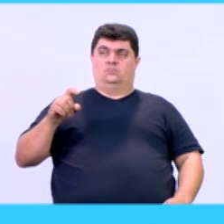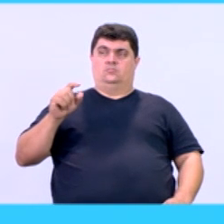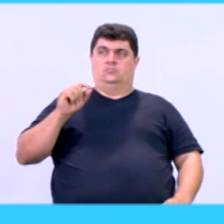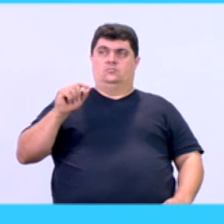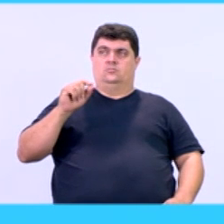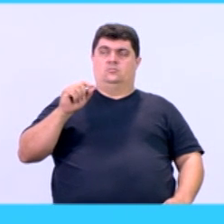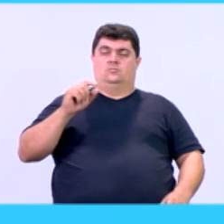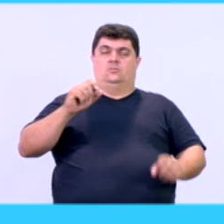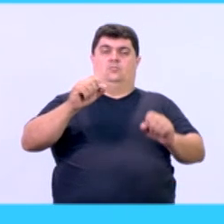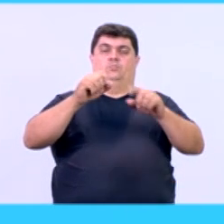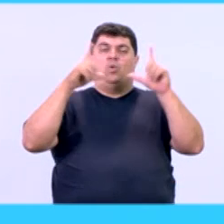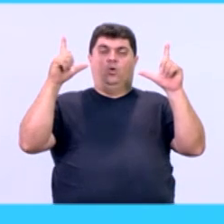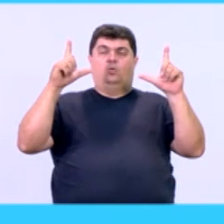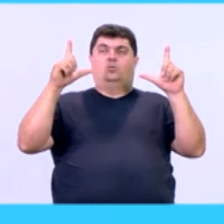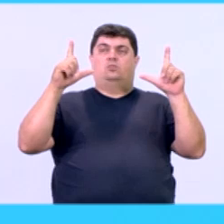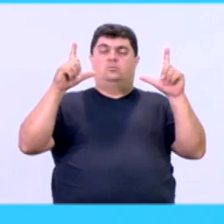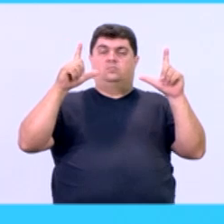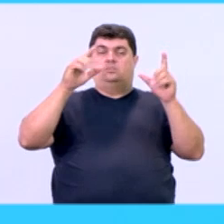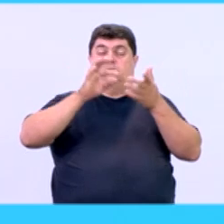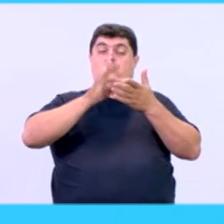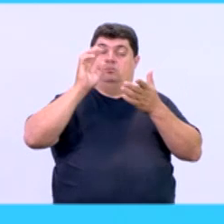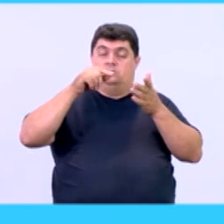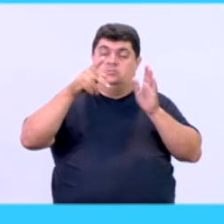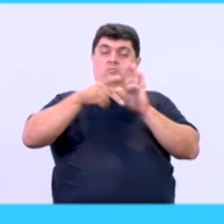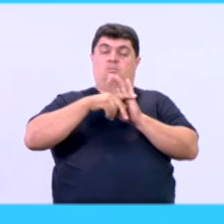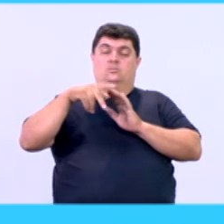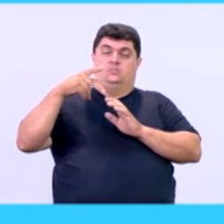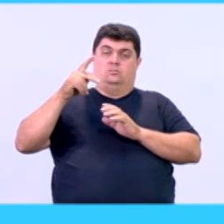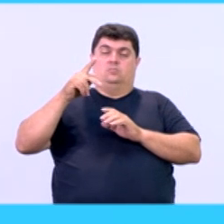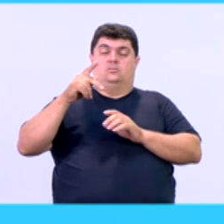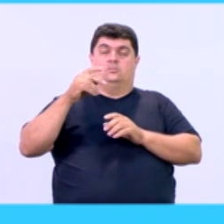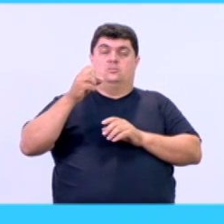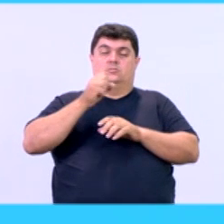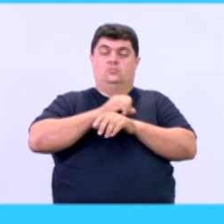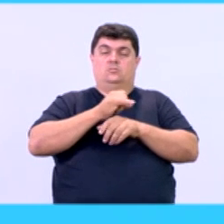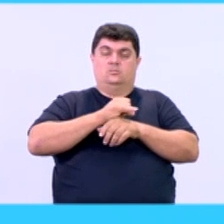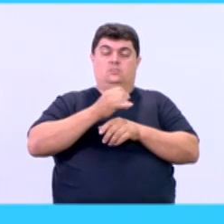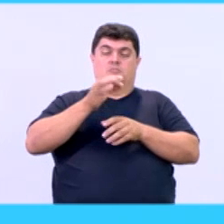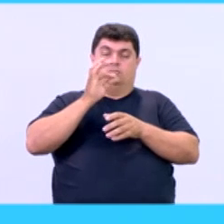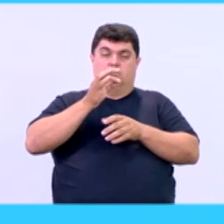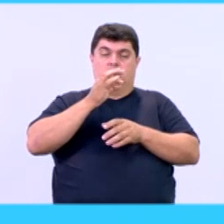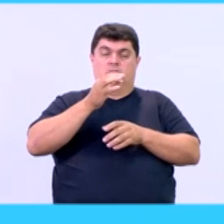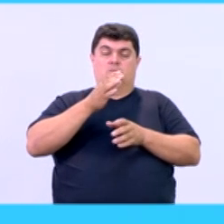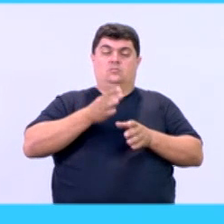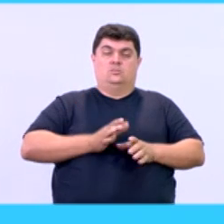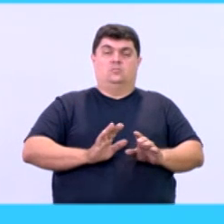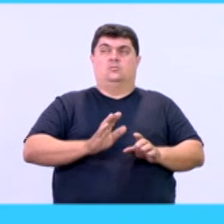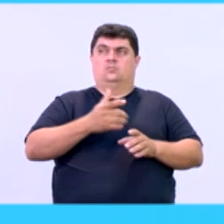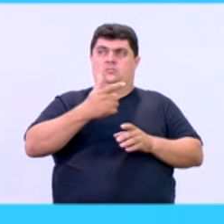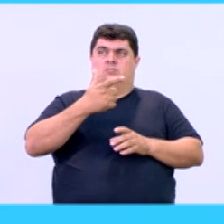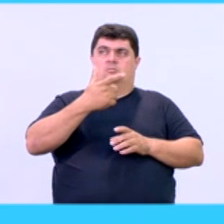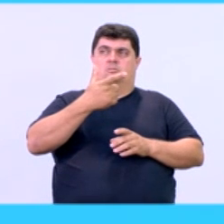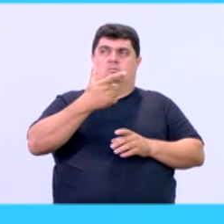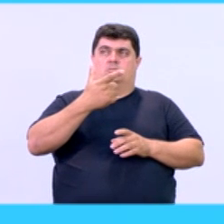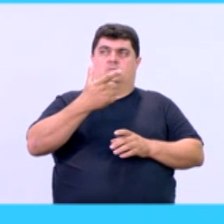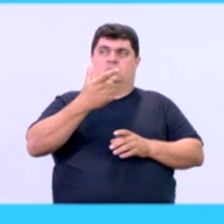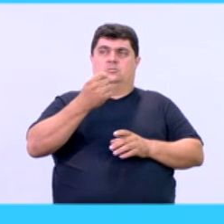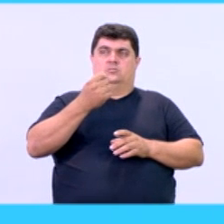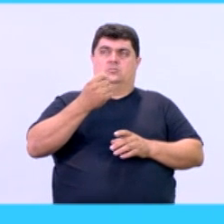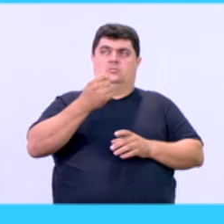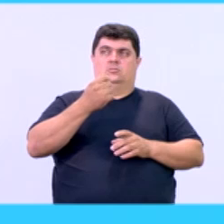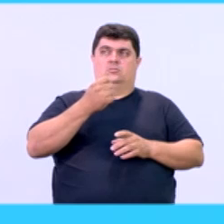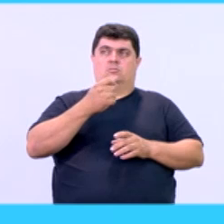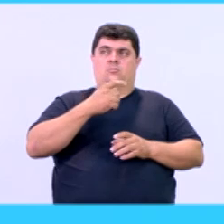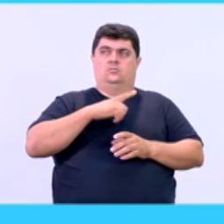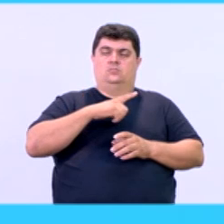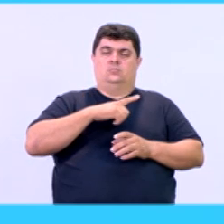nosso alert JavaScript concatenando. Senhor teste nascido em, tá vendo que nós não formatamos a data? É